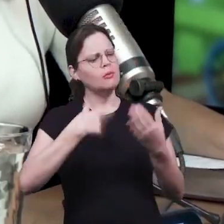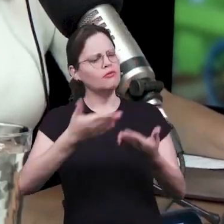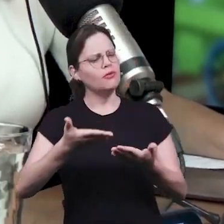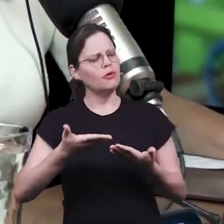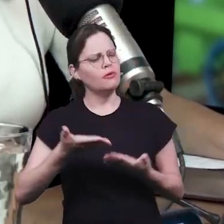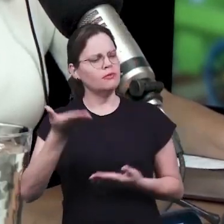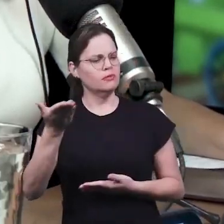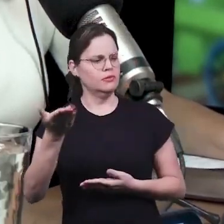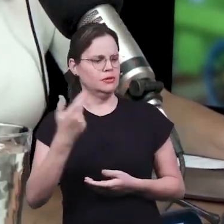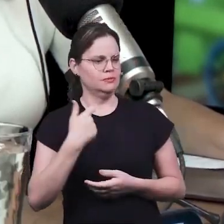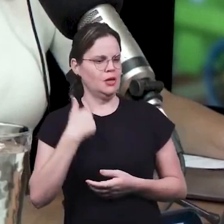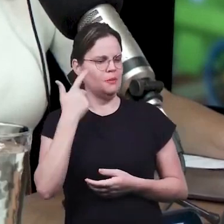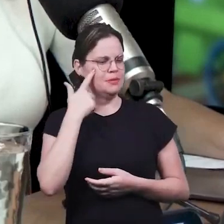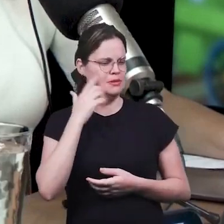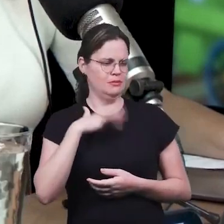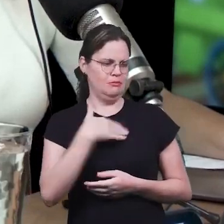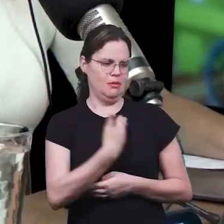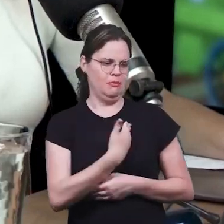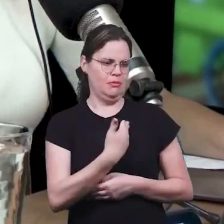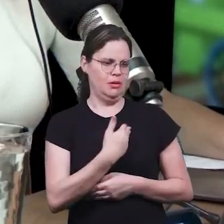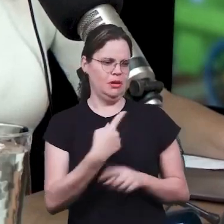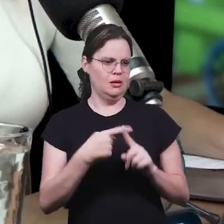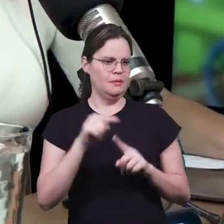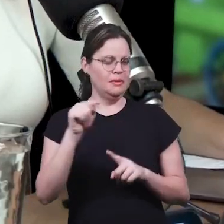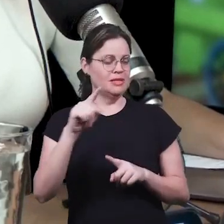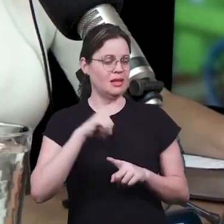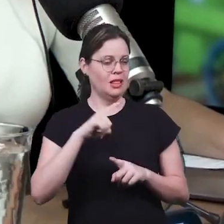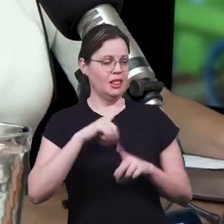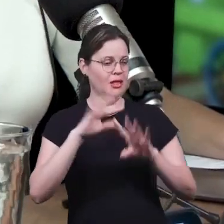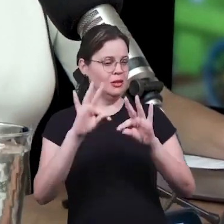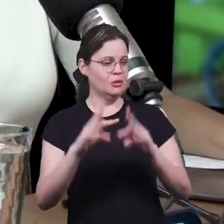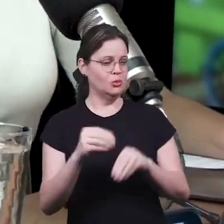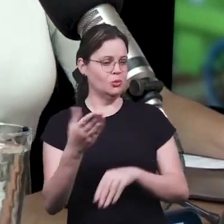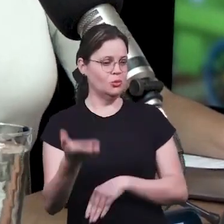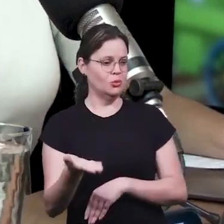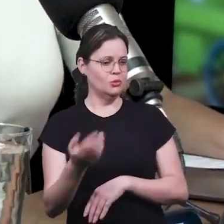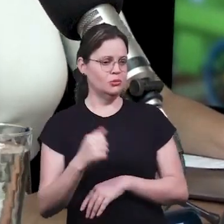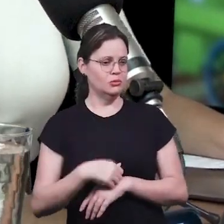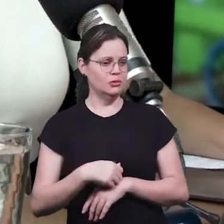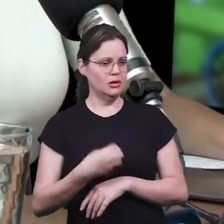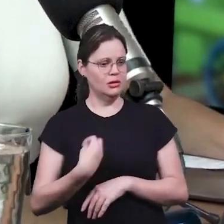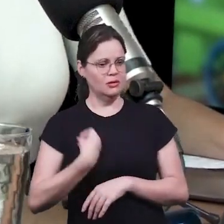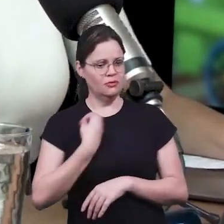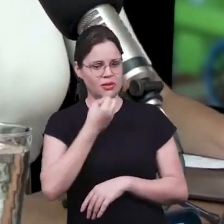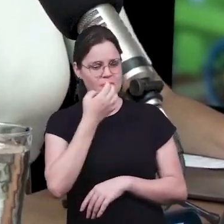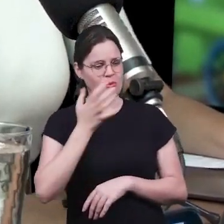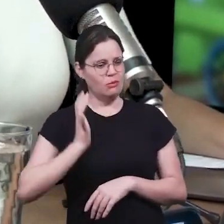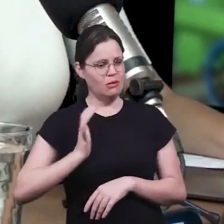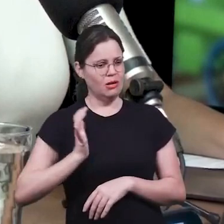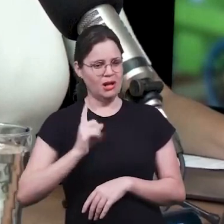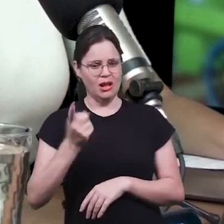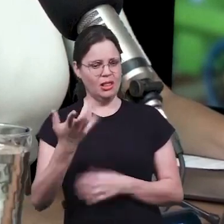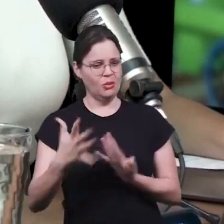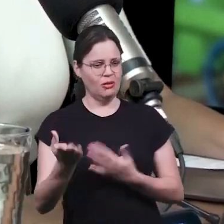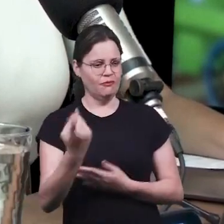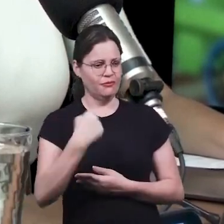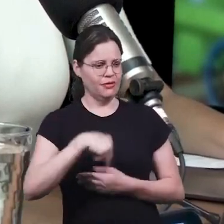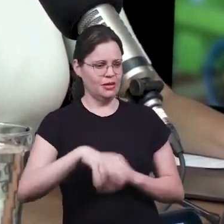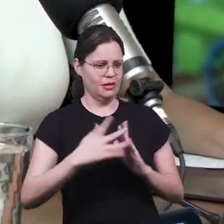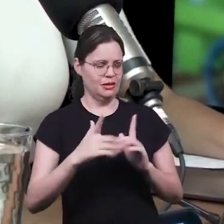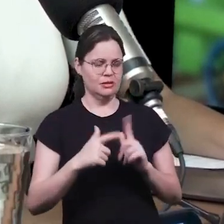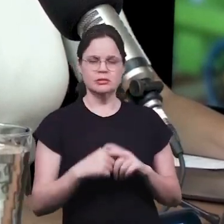esse convite? Eu pensei numa amiga, mas ela tem tudo, tia. A vida dela é muito boa, ela não vai querer vir na